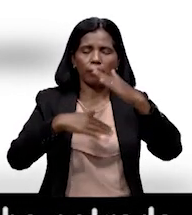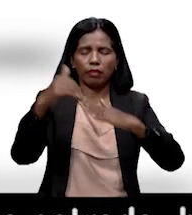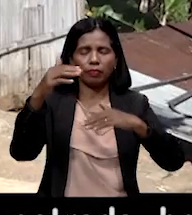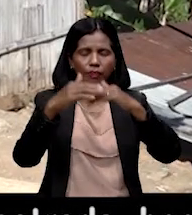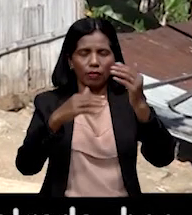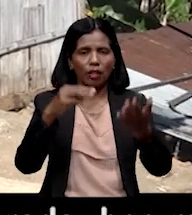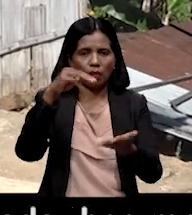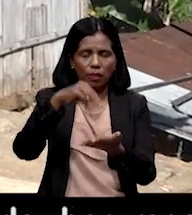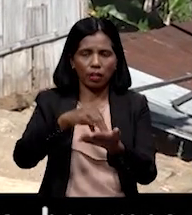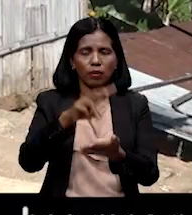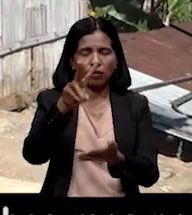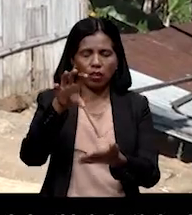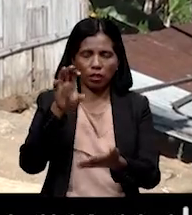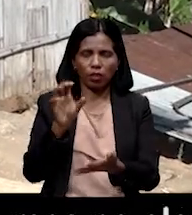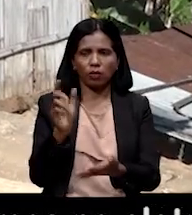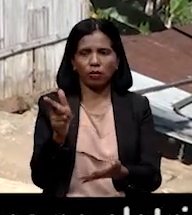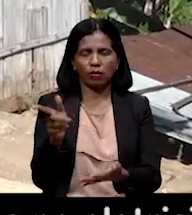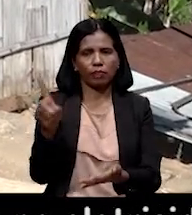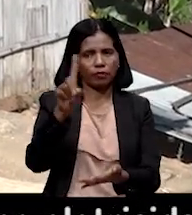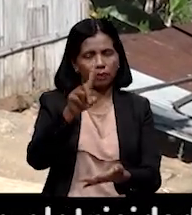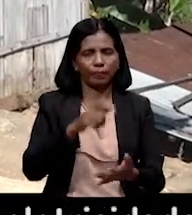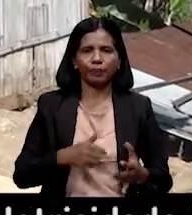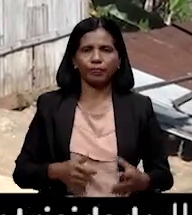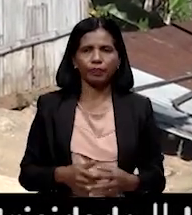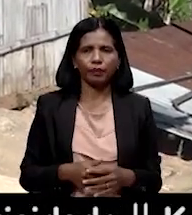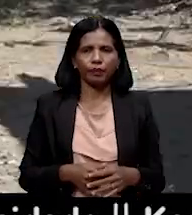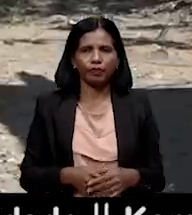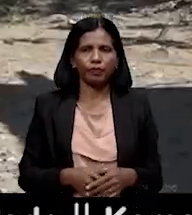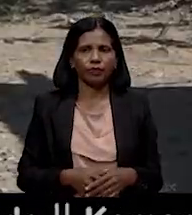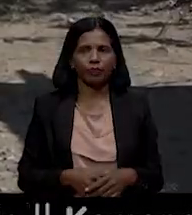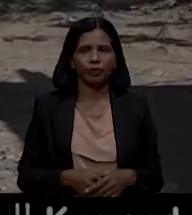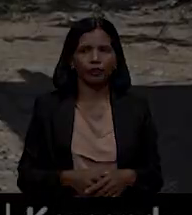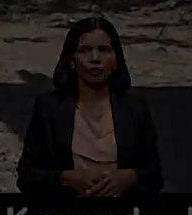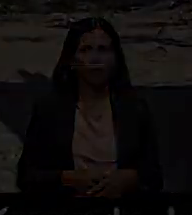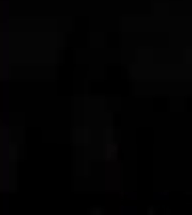a milhão atos rua ranulo racing idam. Na plan sever, Justiniano Nano, Zemen.